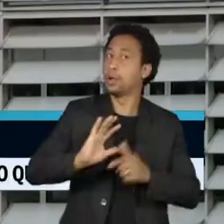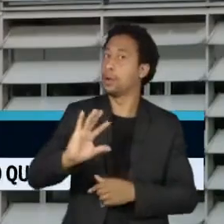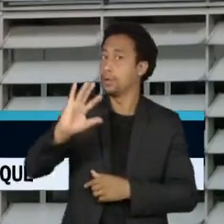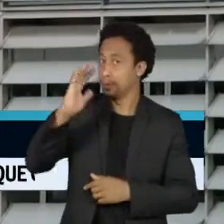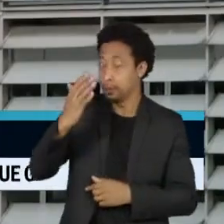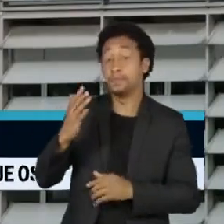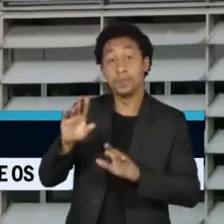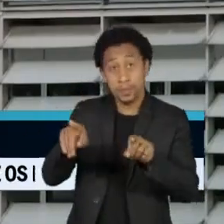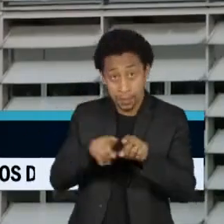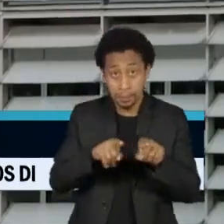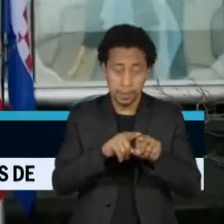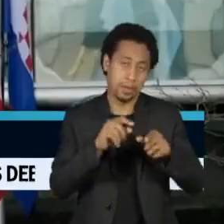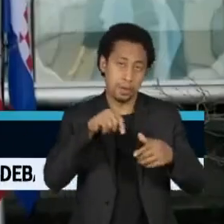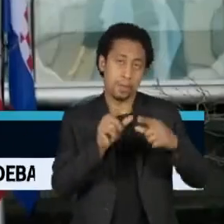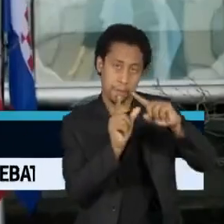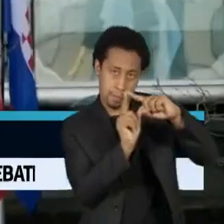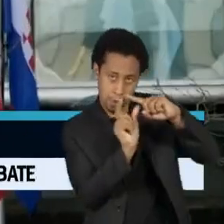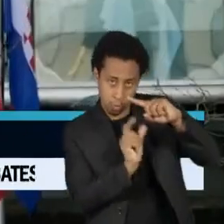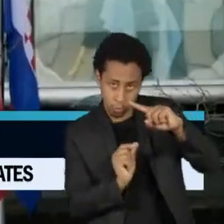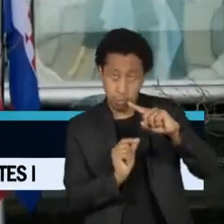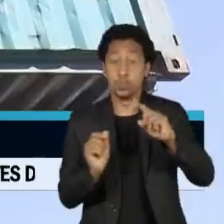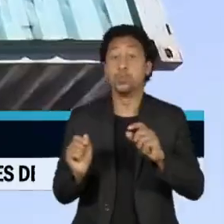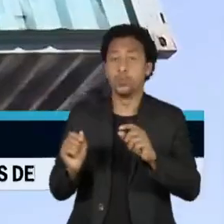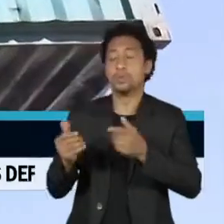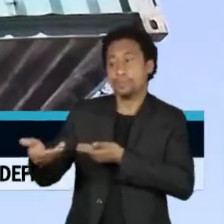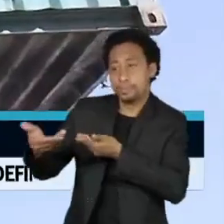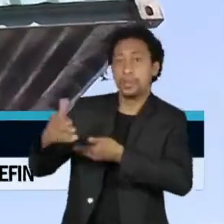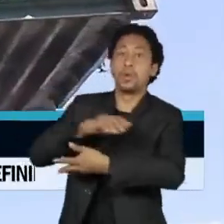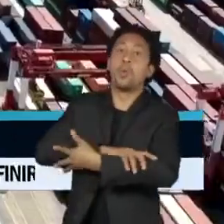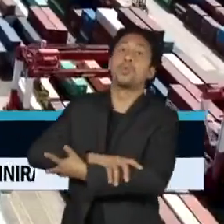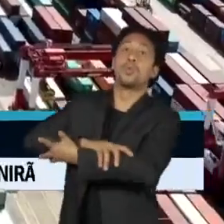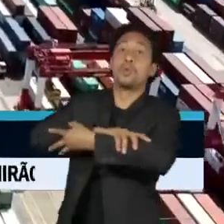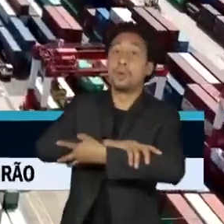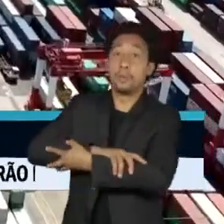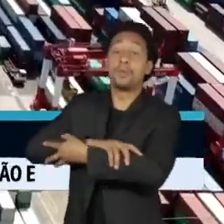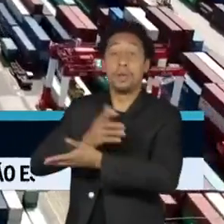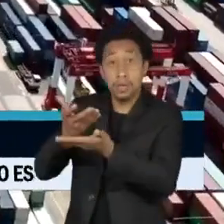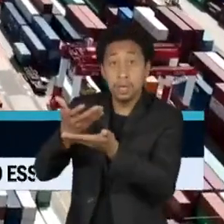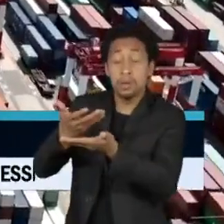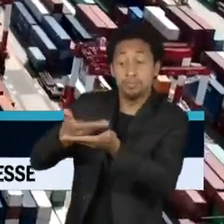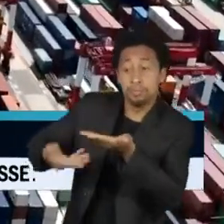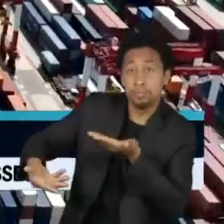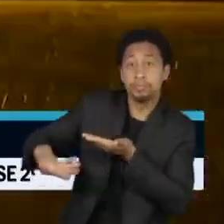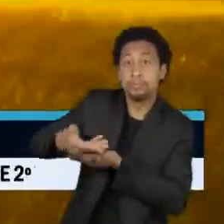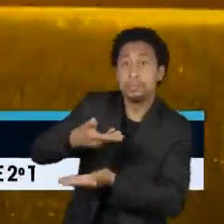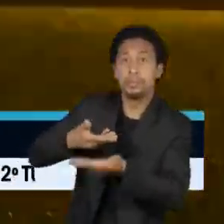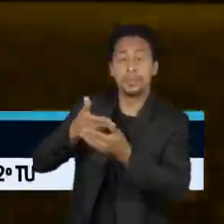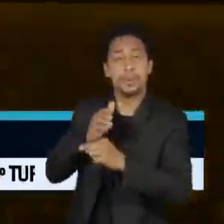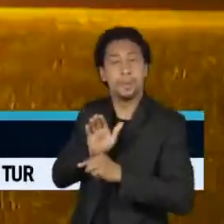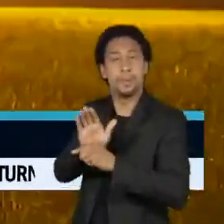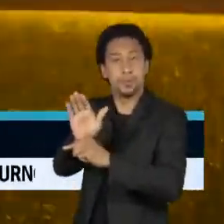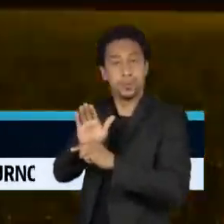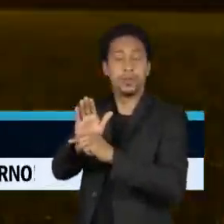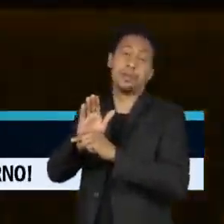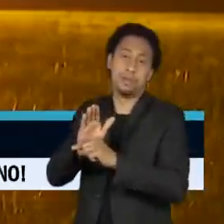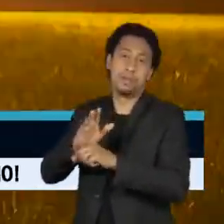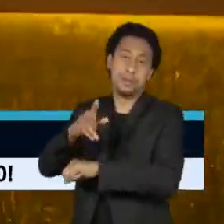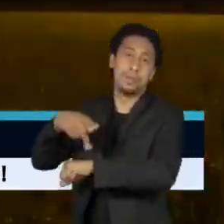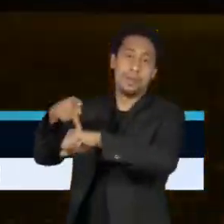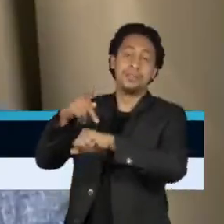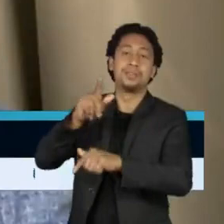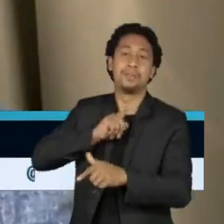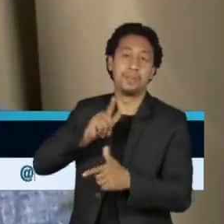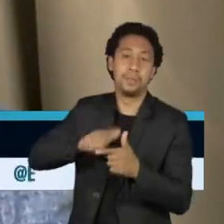Europeia, que poderia alavancar exportações de commodities do Bloco do Sul para os países impactados pela guerra entre Ucrânia e